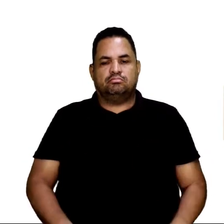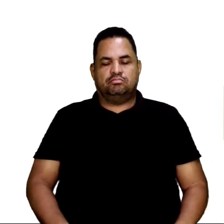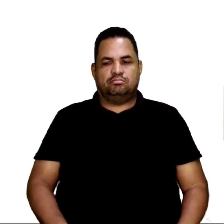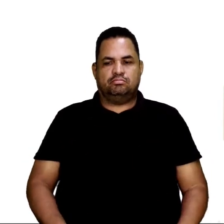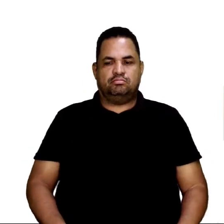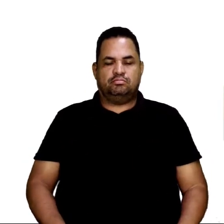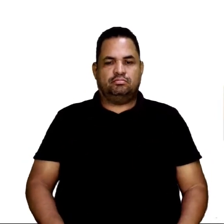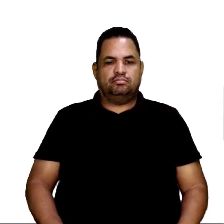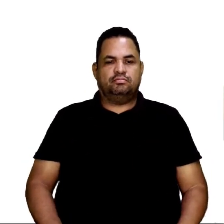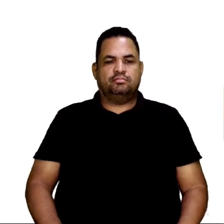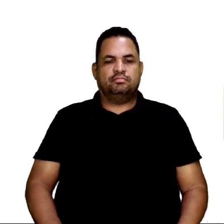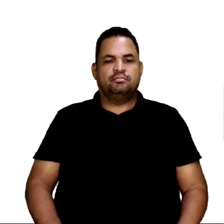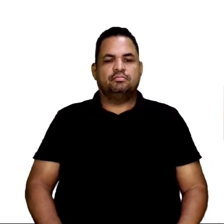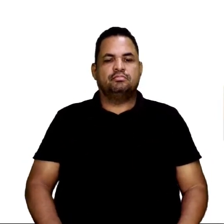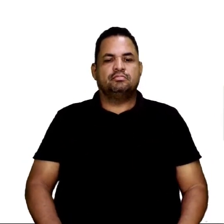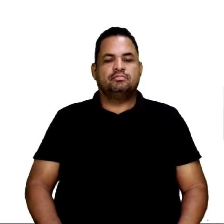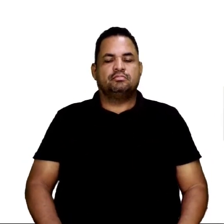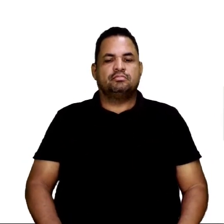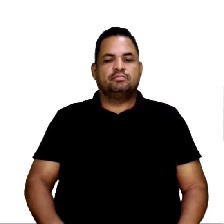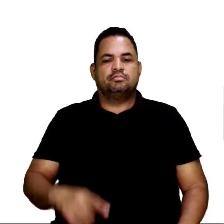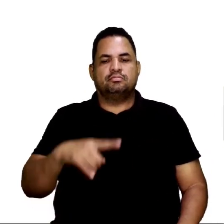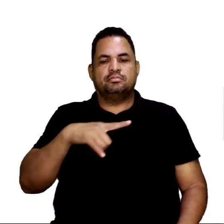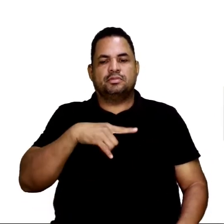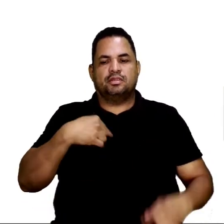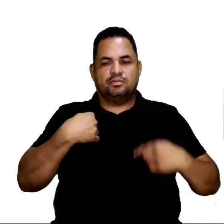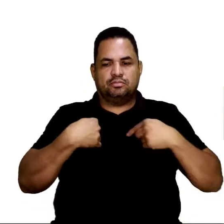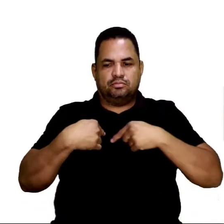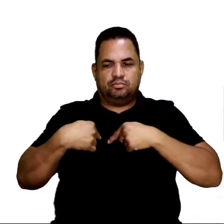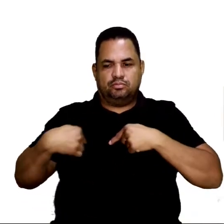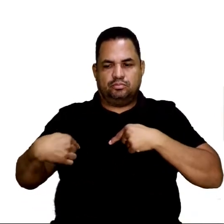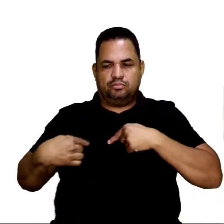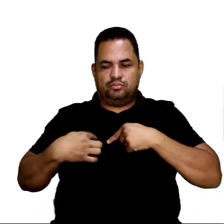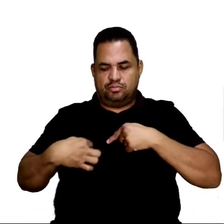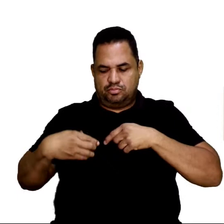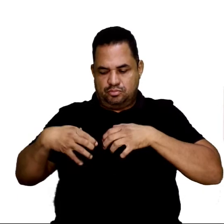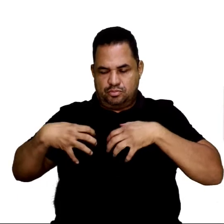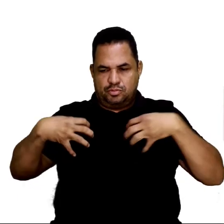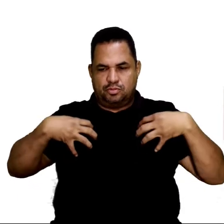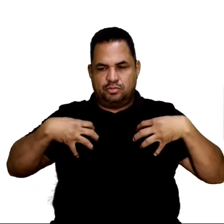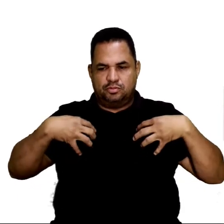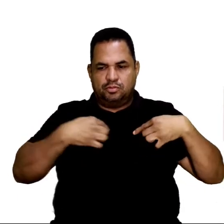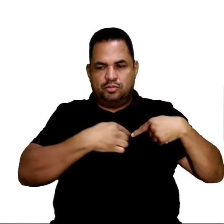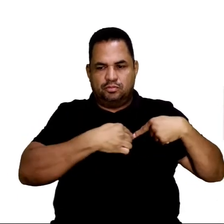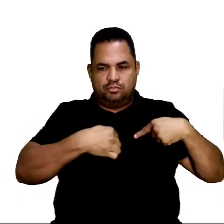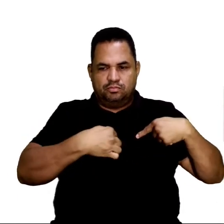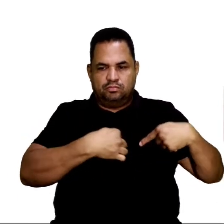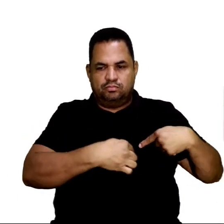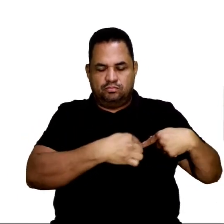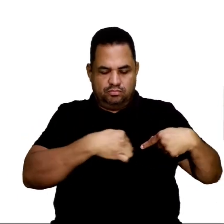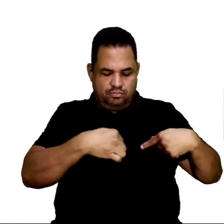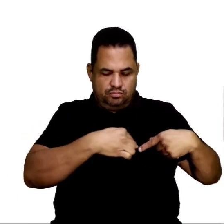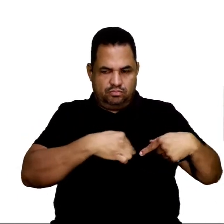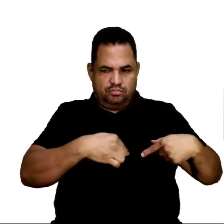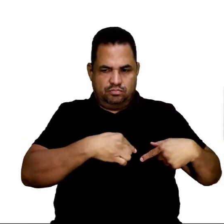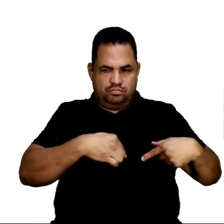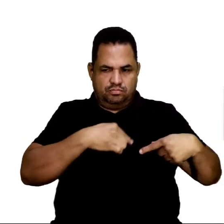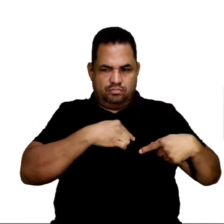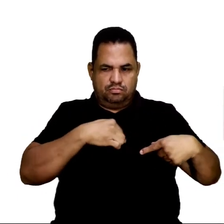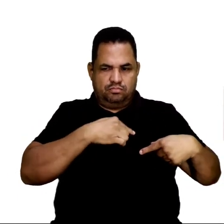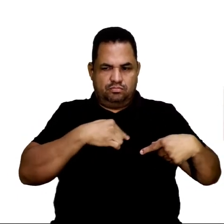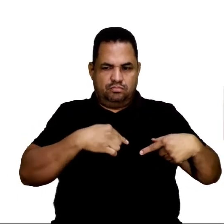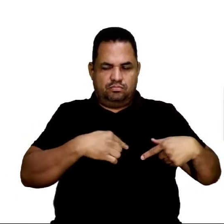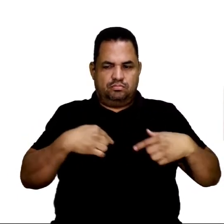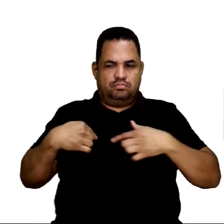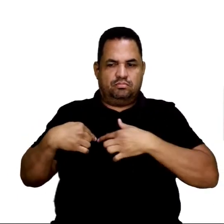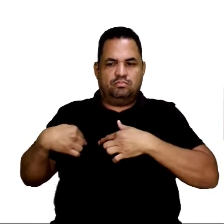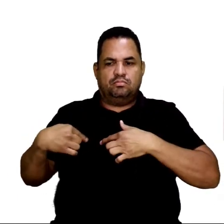certo? Já apresenta ramificação dos bronquíolos. O que são os bronquíolos? Os